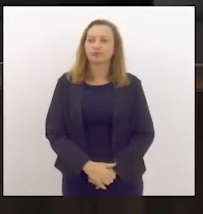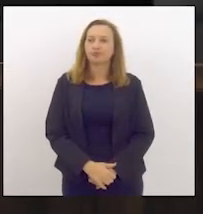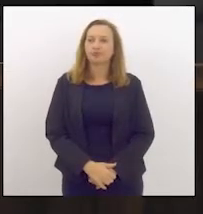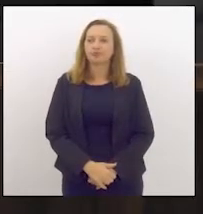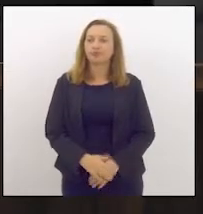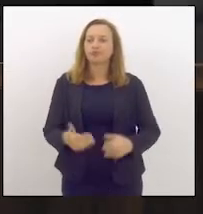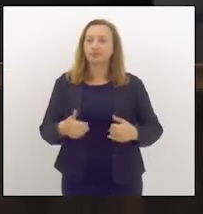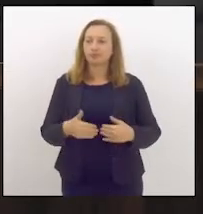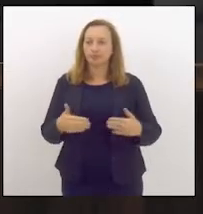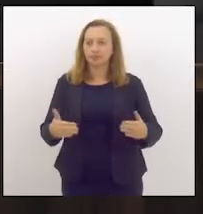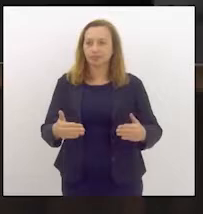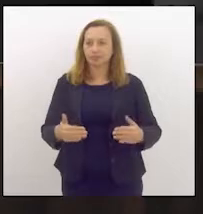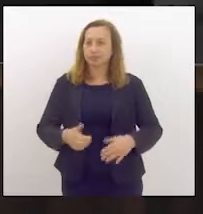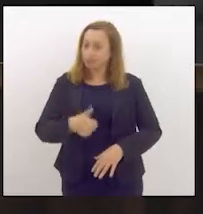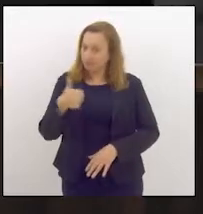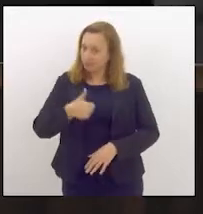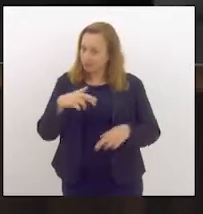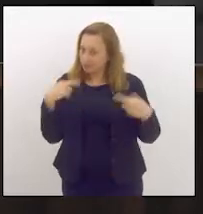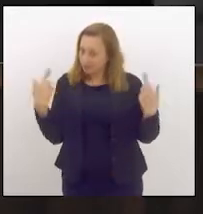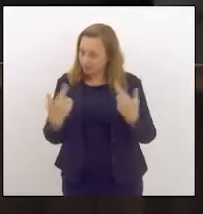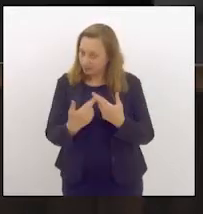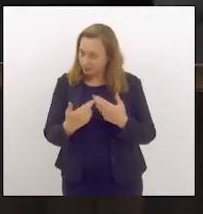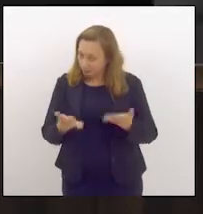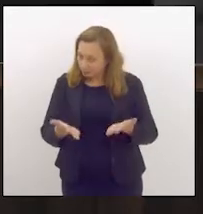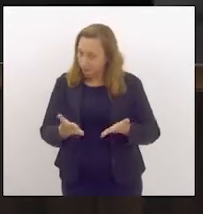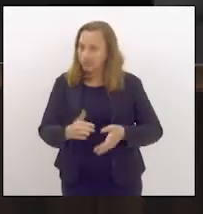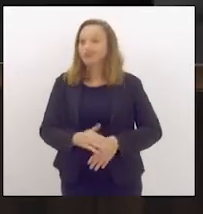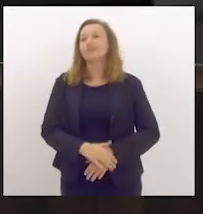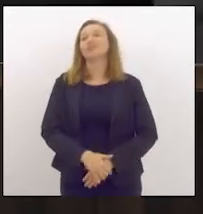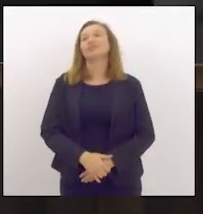e está aberta a sessão primeiro né